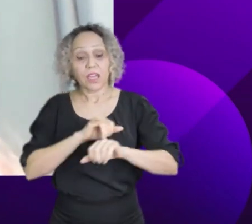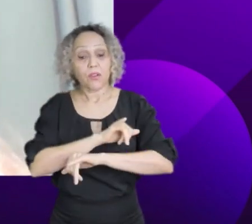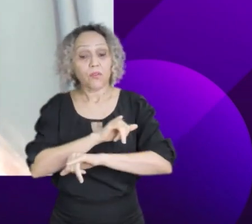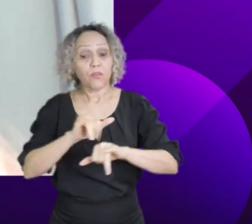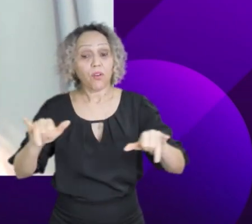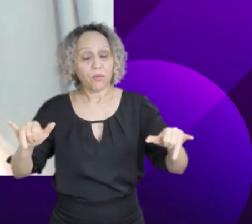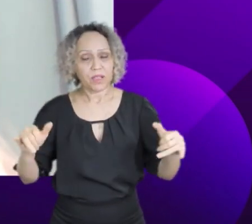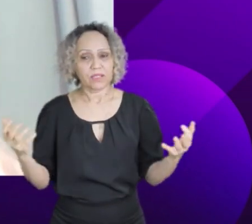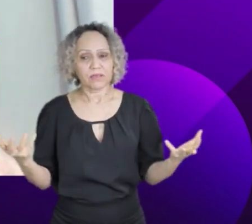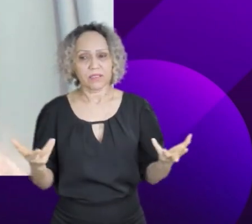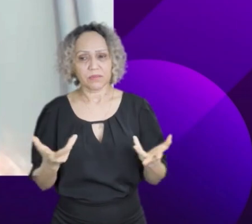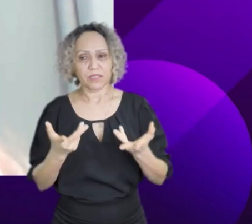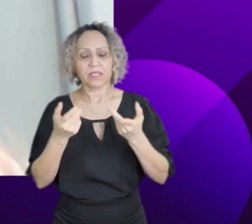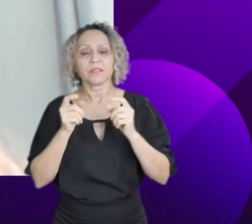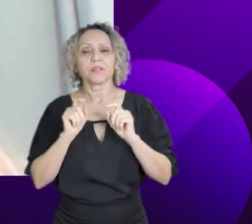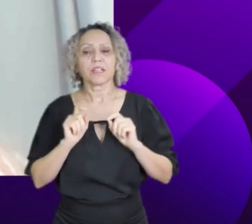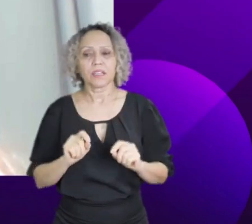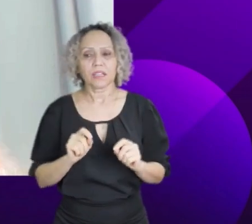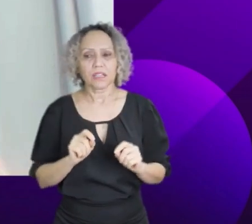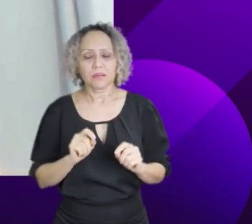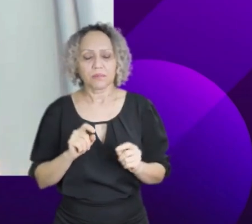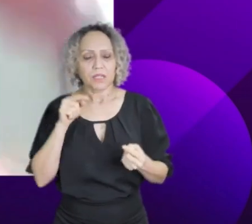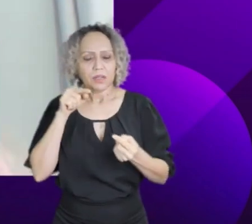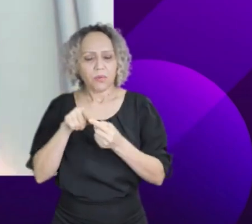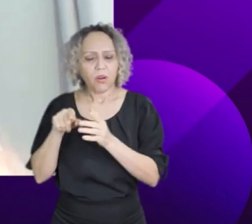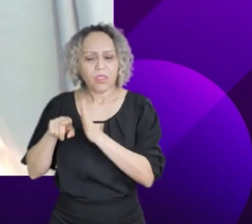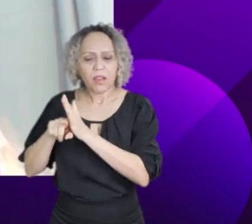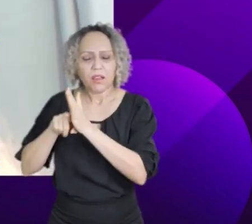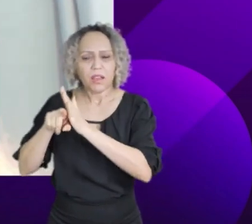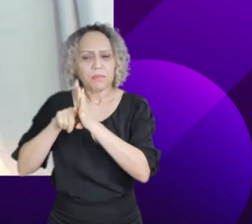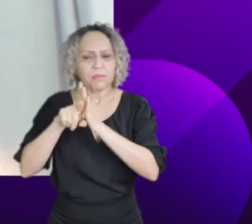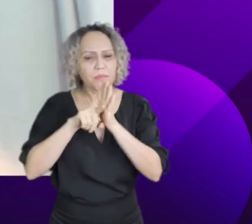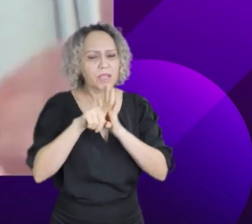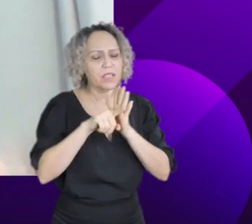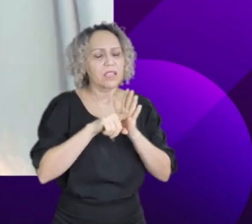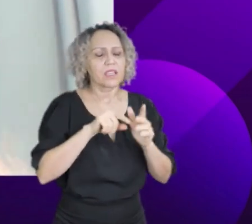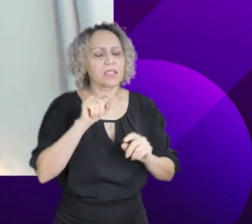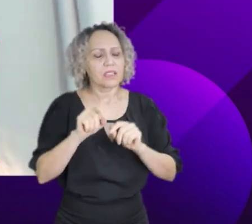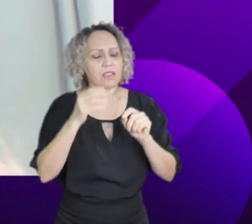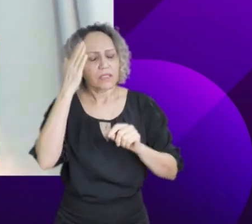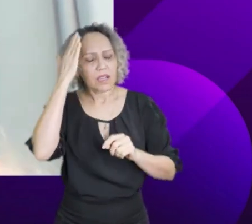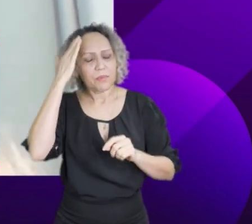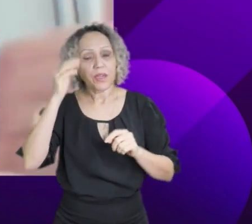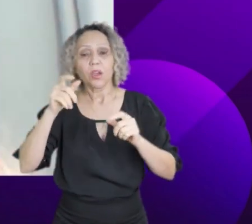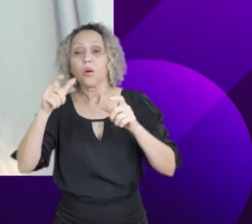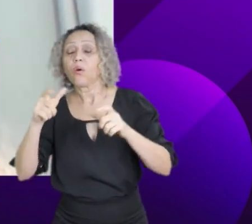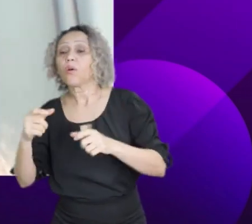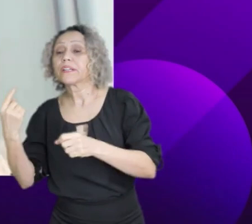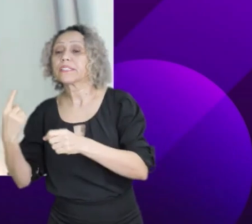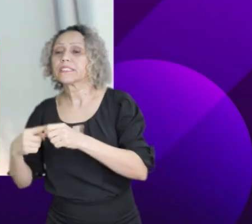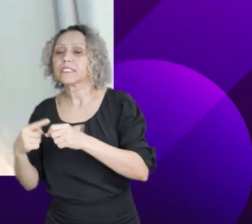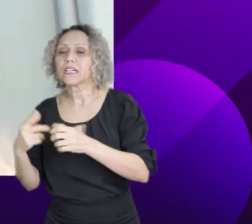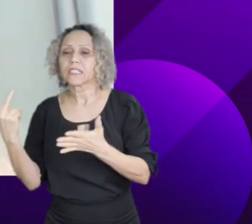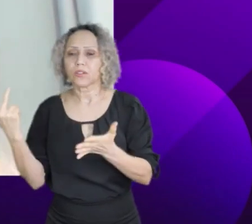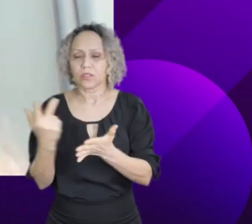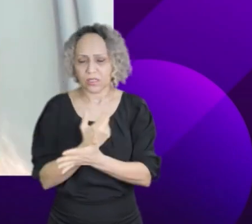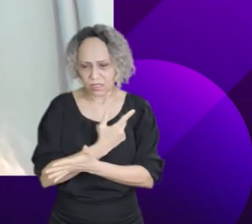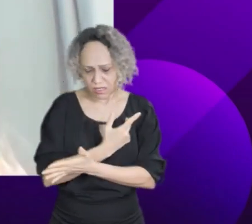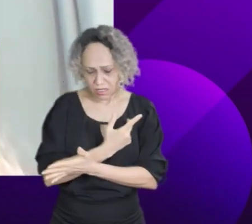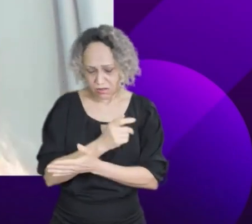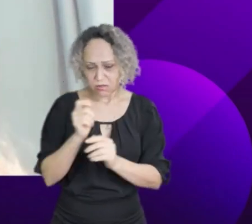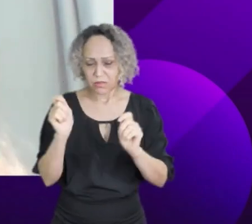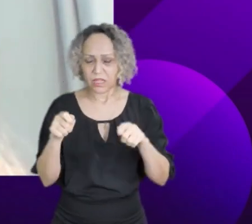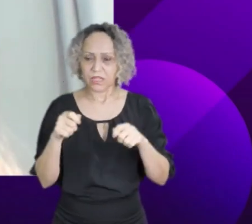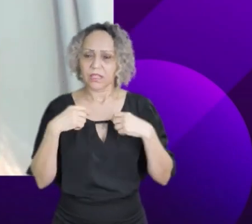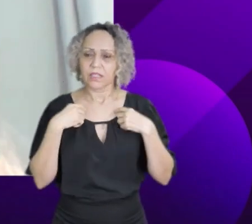informação, para que possa haver a pesquisa, para que possa haver essa noção de onde é na cidade que está tendo essa